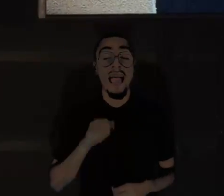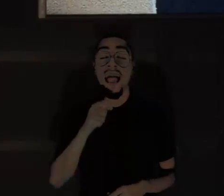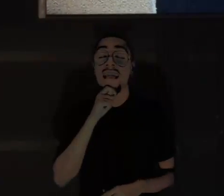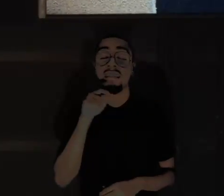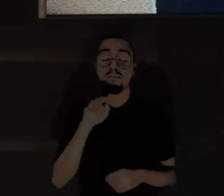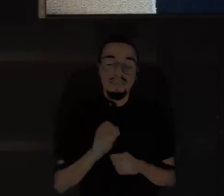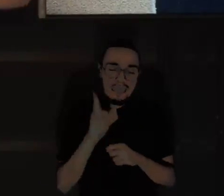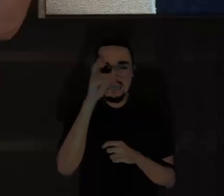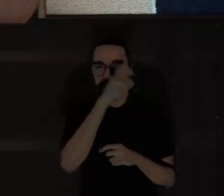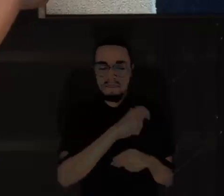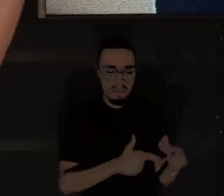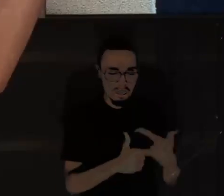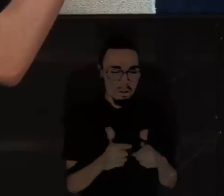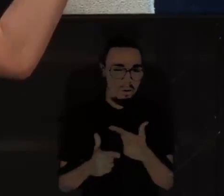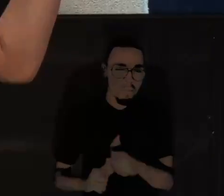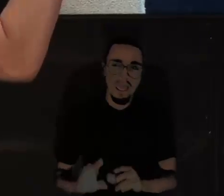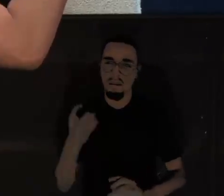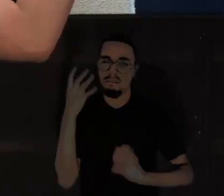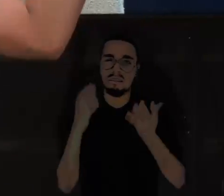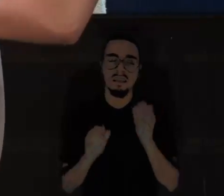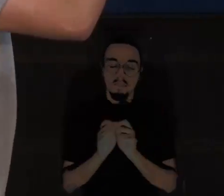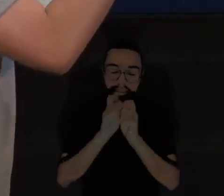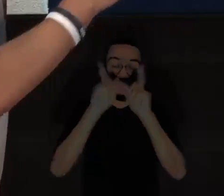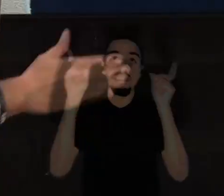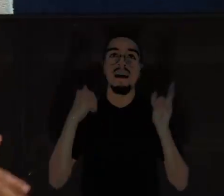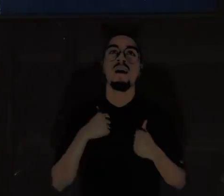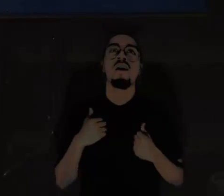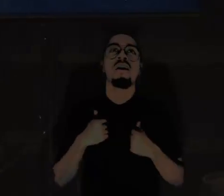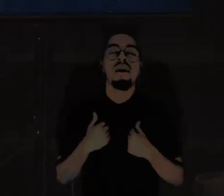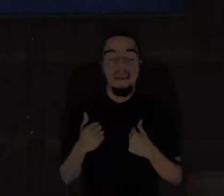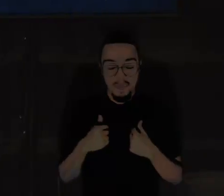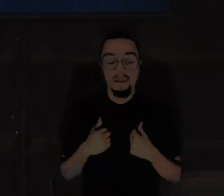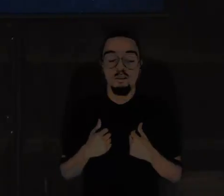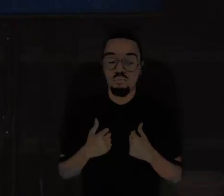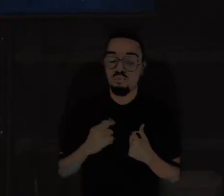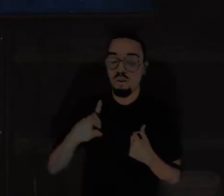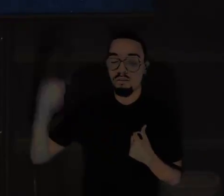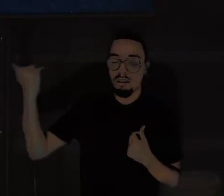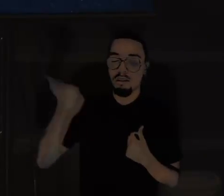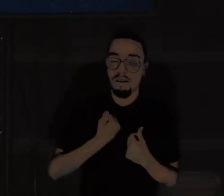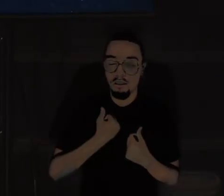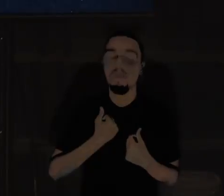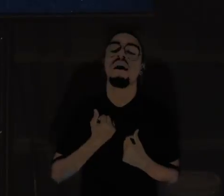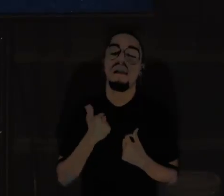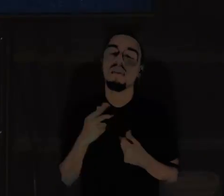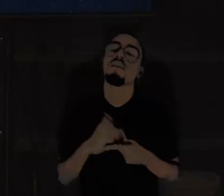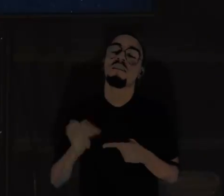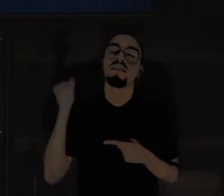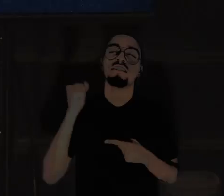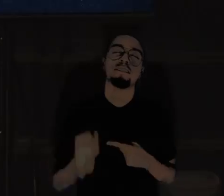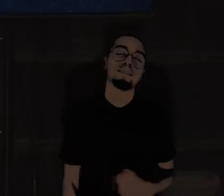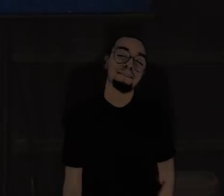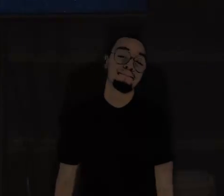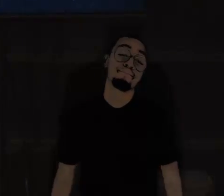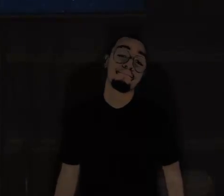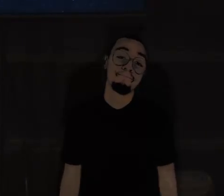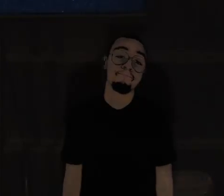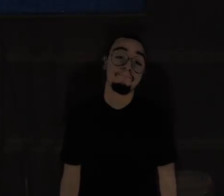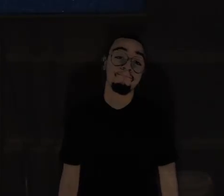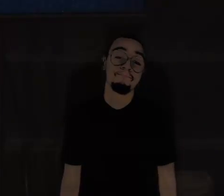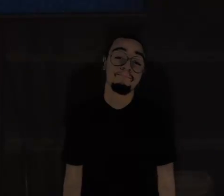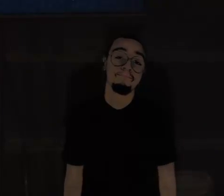erguer? Qual é a palavra que você carrega? Qual é? A palavra da tua mãe? Dos